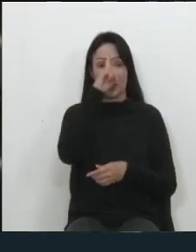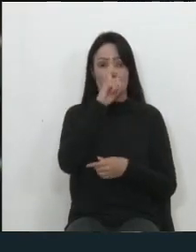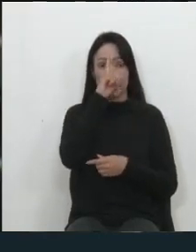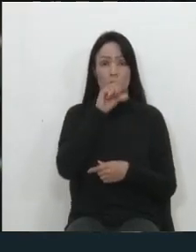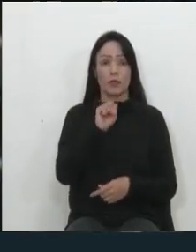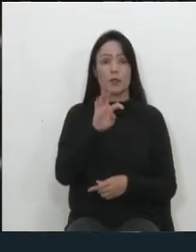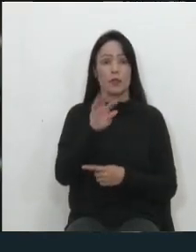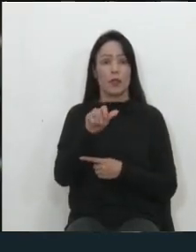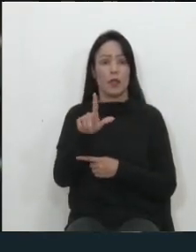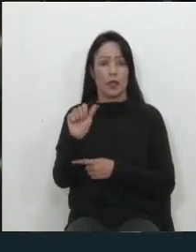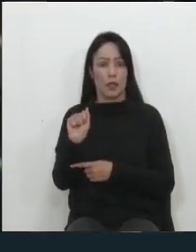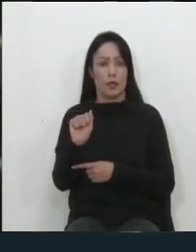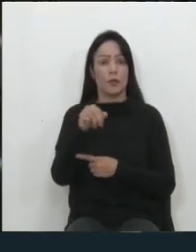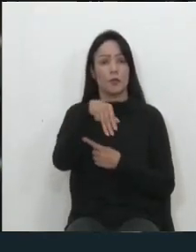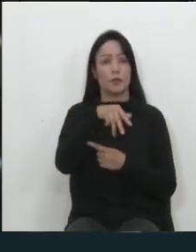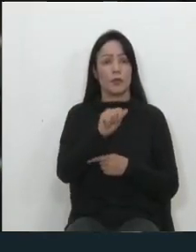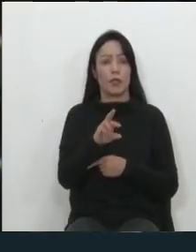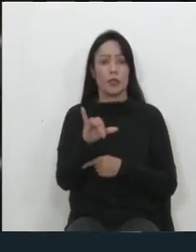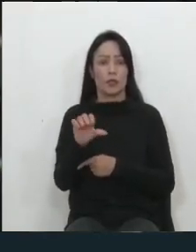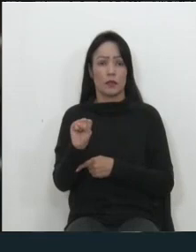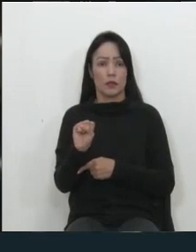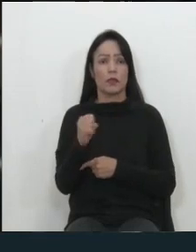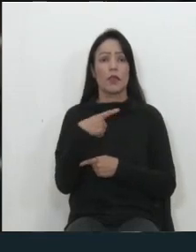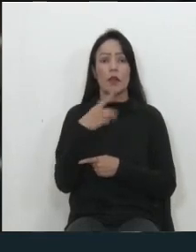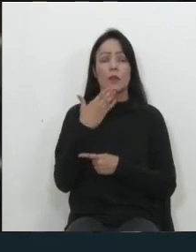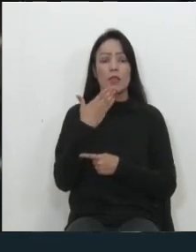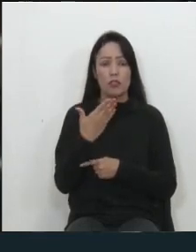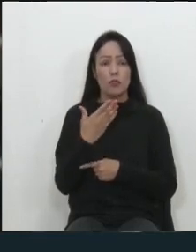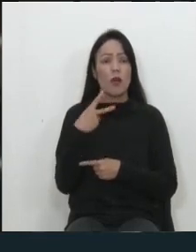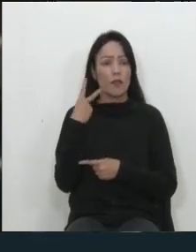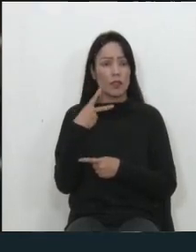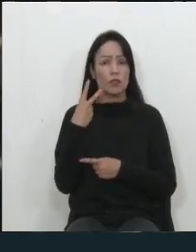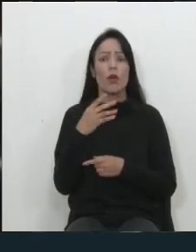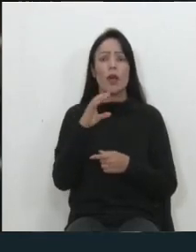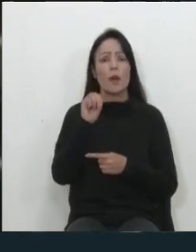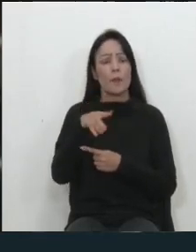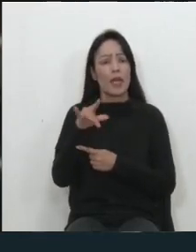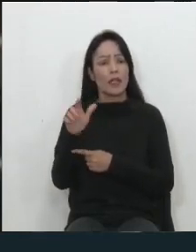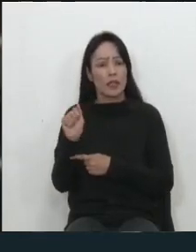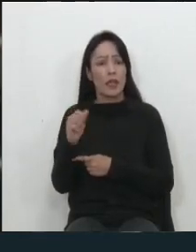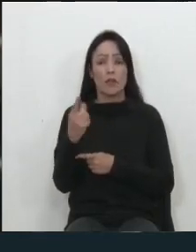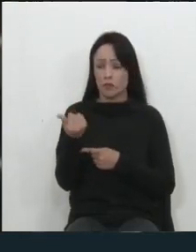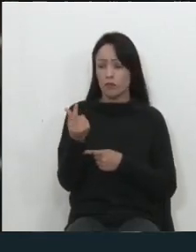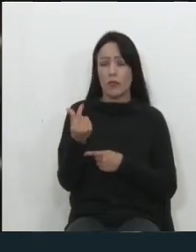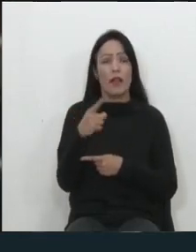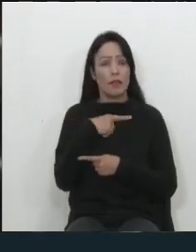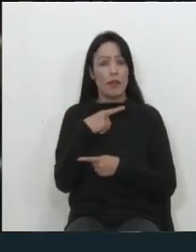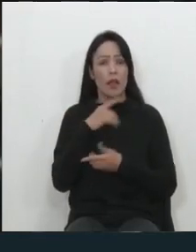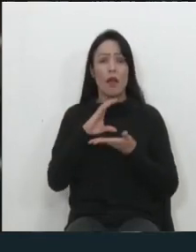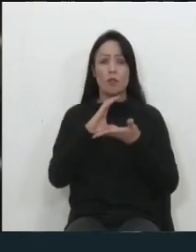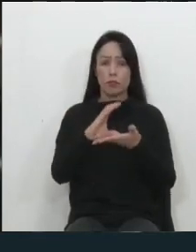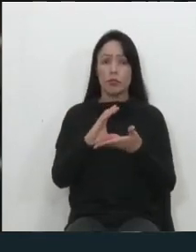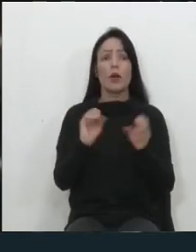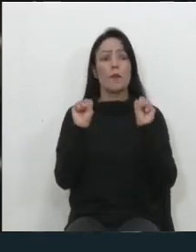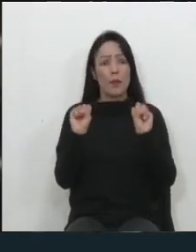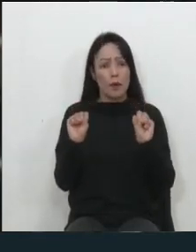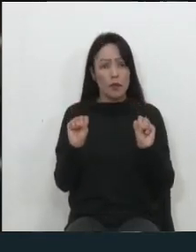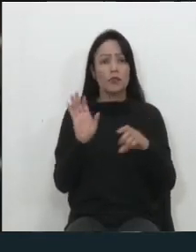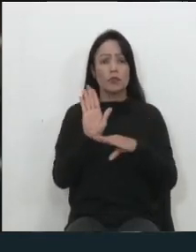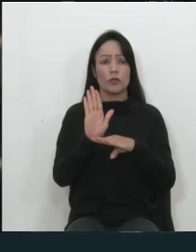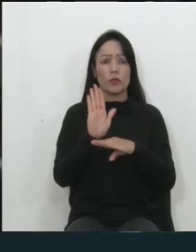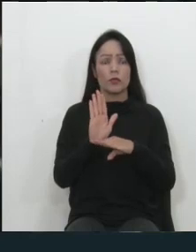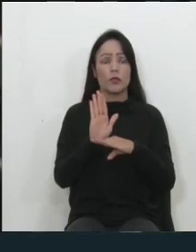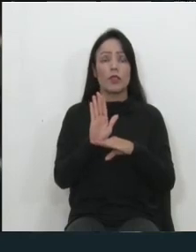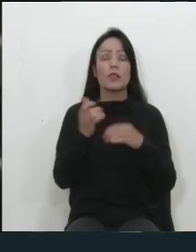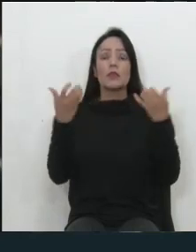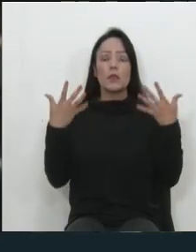vereador Lauri Rocha solicitando aos vereadores que têm emendas parlamentares que possam destinar algum recurso aí para o Estela Maris. E também aqui se falou